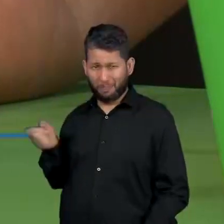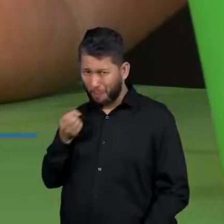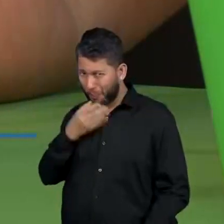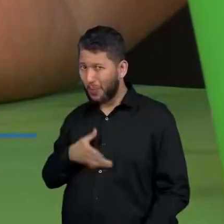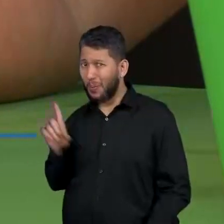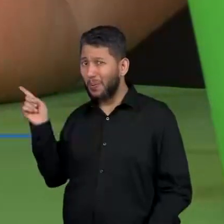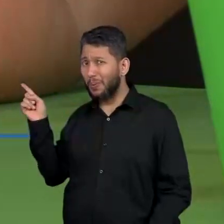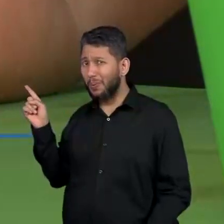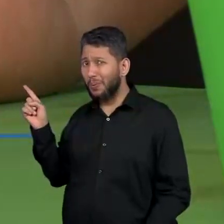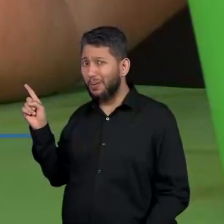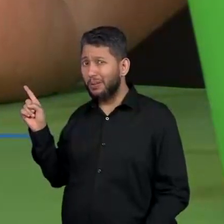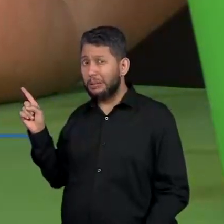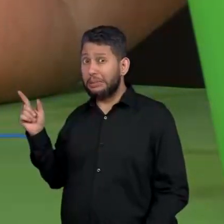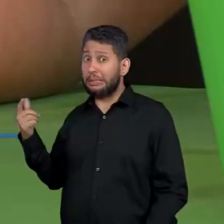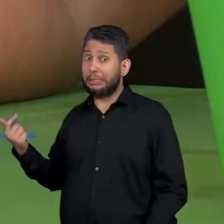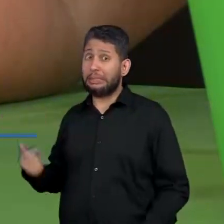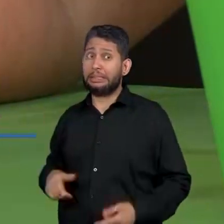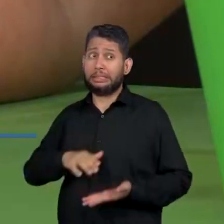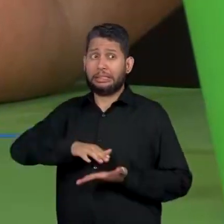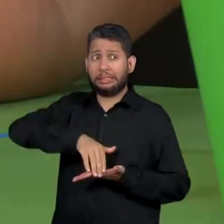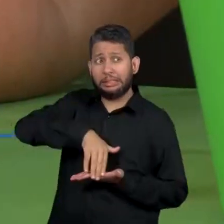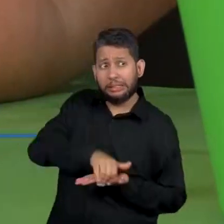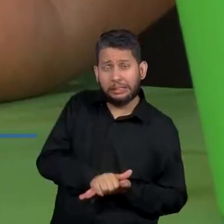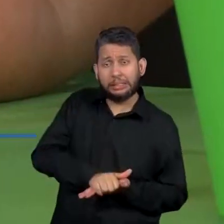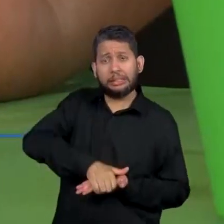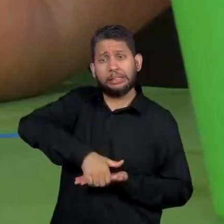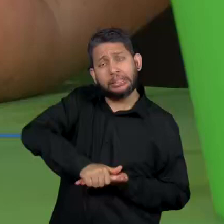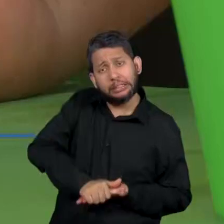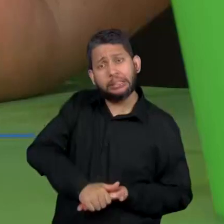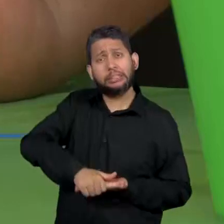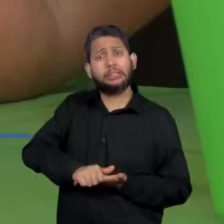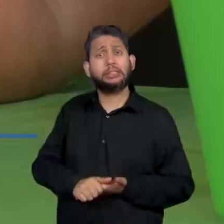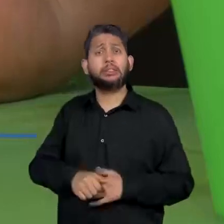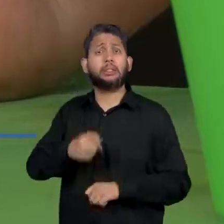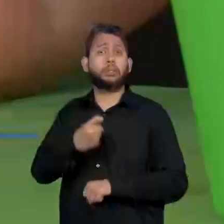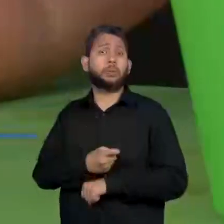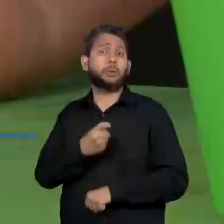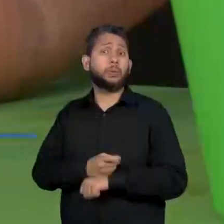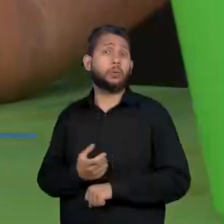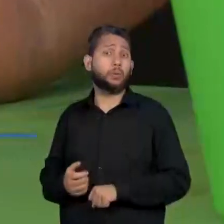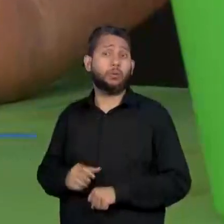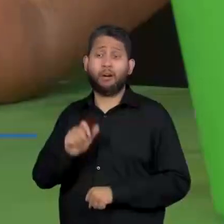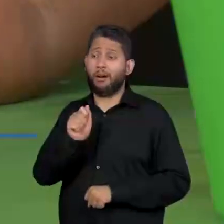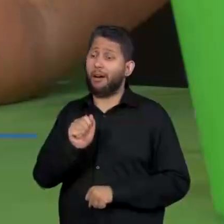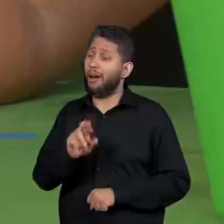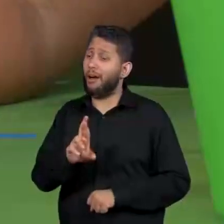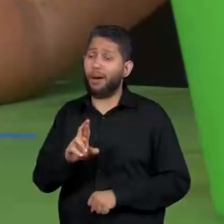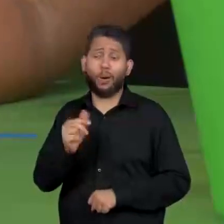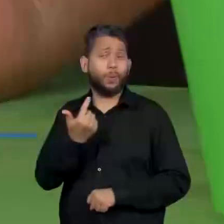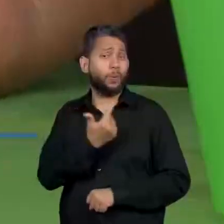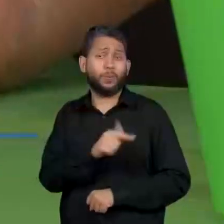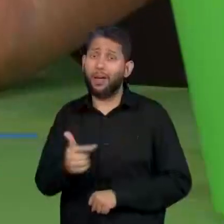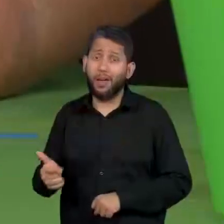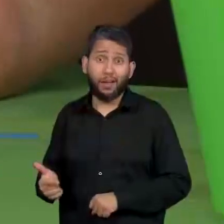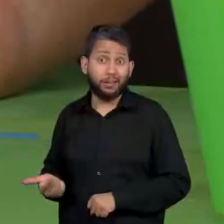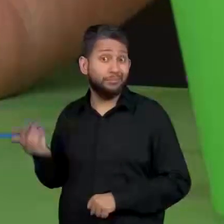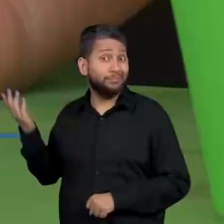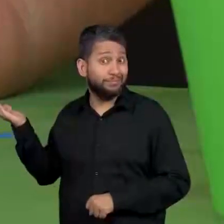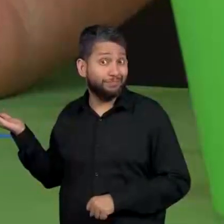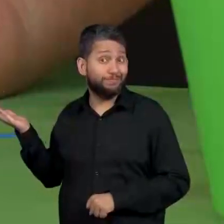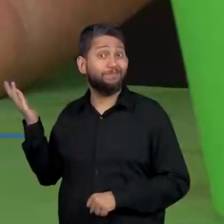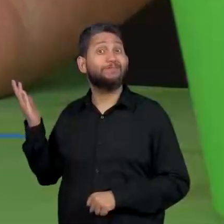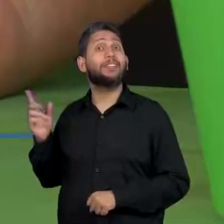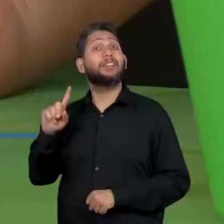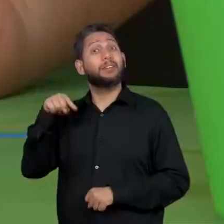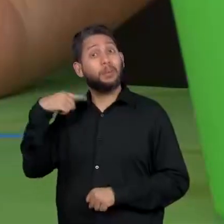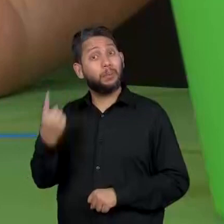com a experiência de vocês, se um solo tão compactado, que não vai ter presença de ar, e logo